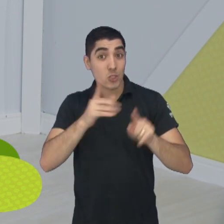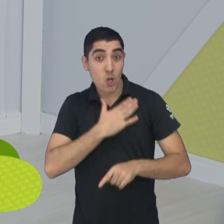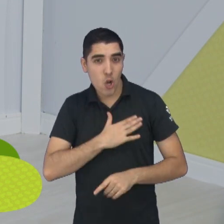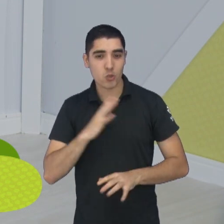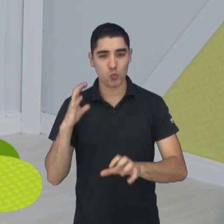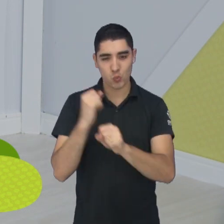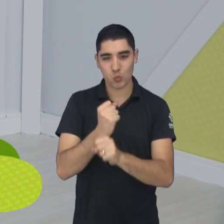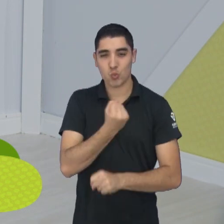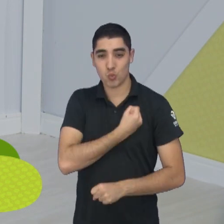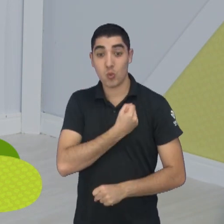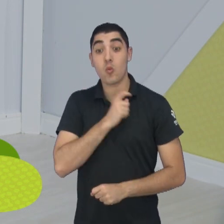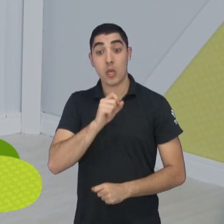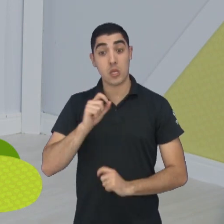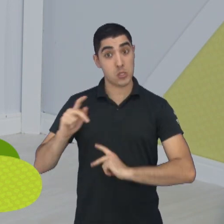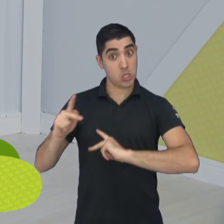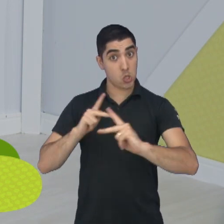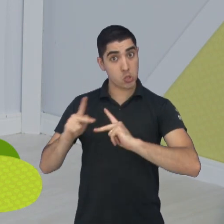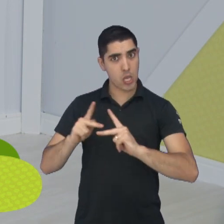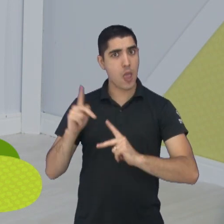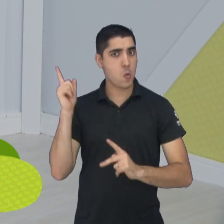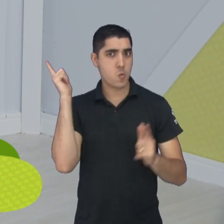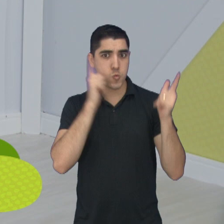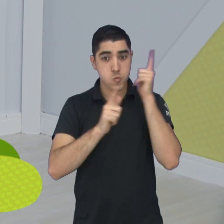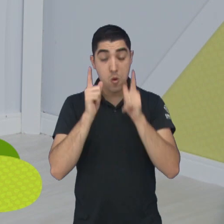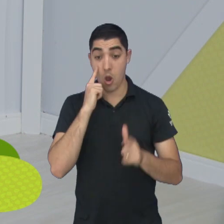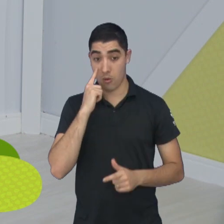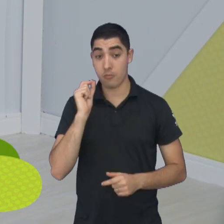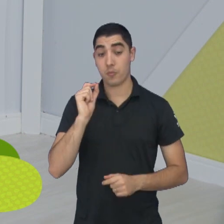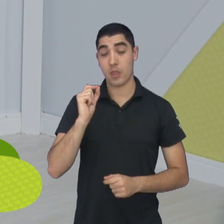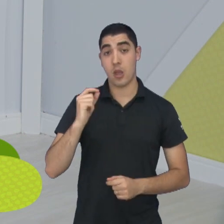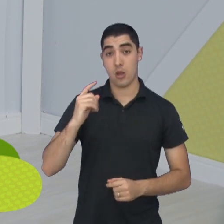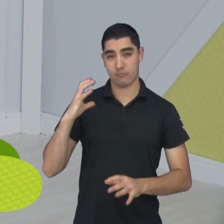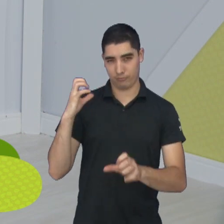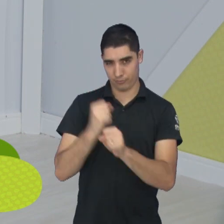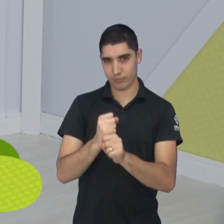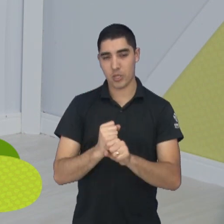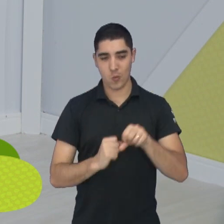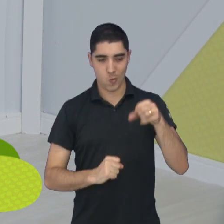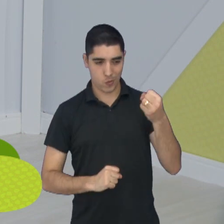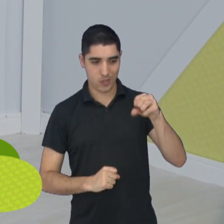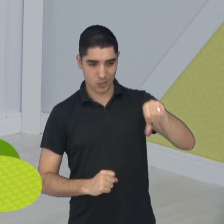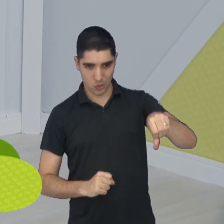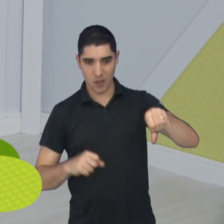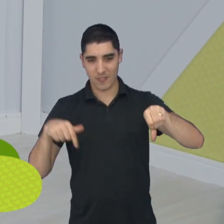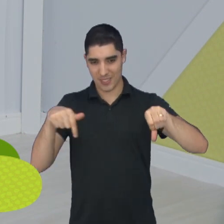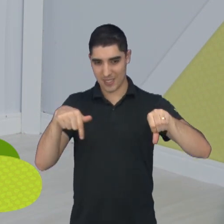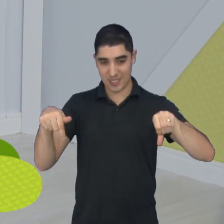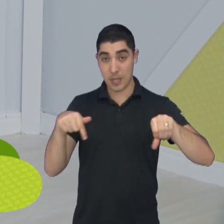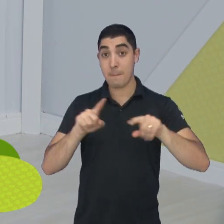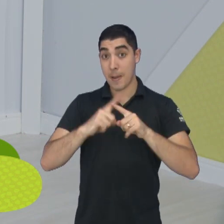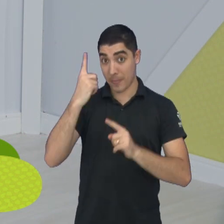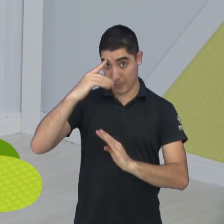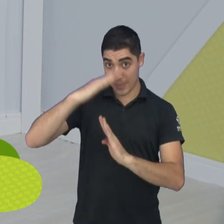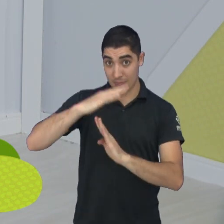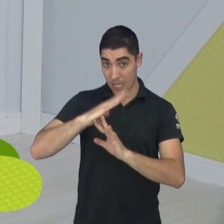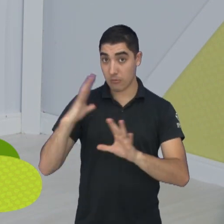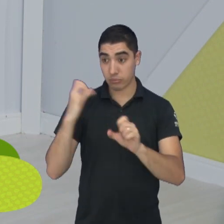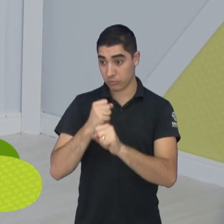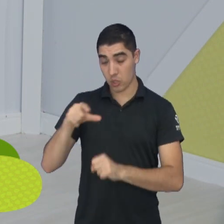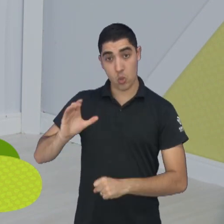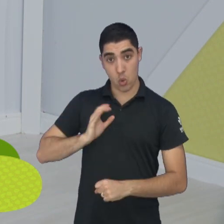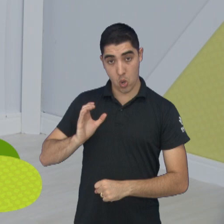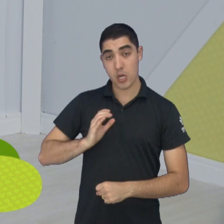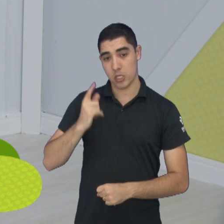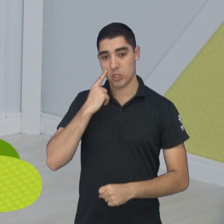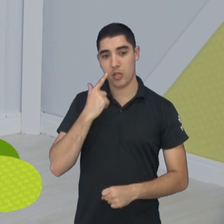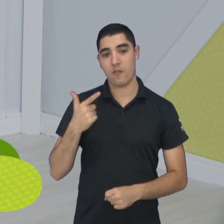de números, São José foi buscar o resultado, hein? Porque a partida foi 89-77 para o São José, mas o primeiro tempo foi todo do Corinthians. Primeiro